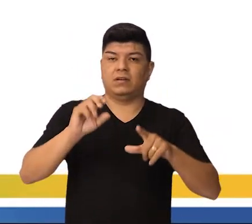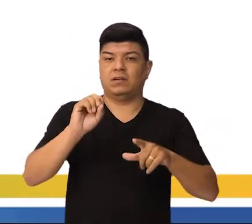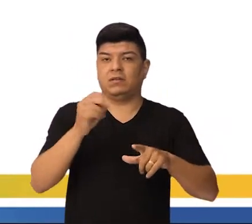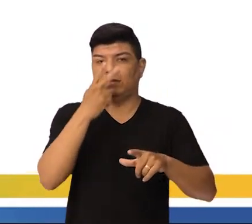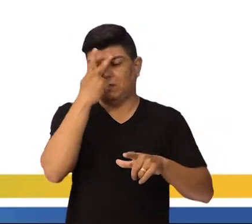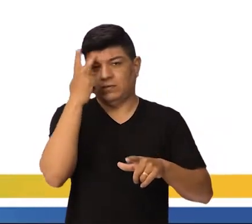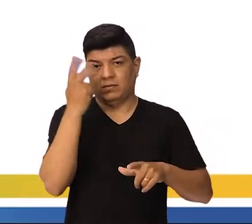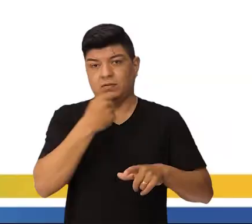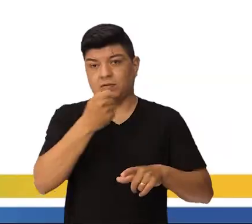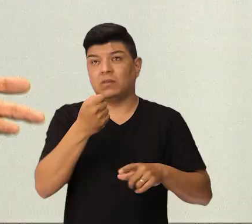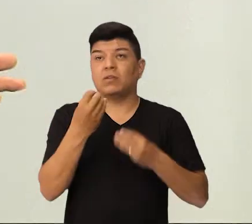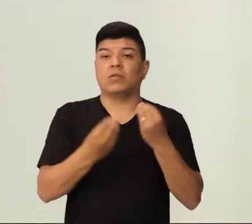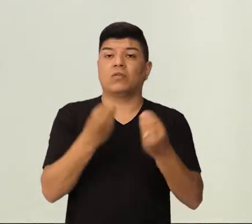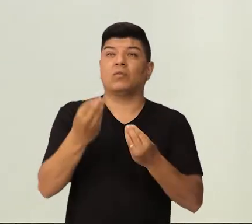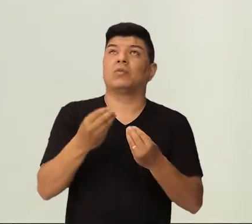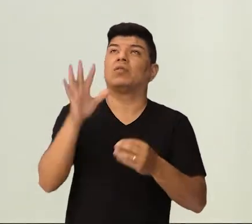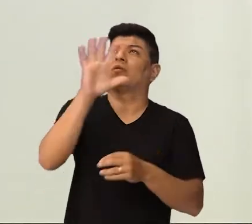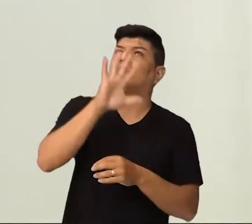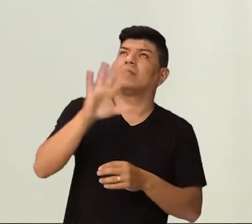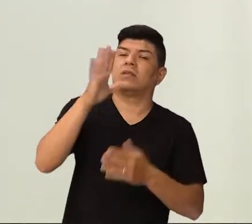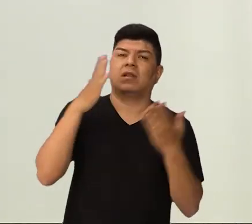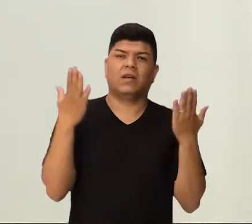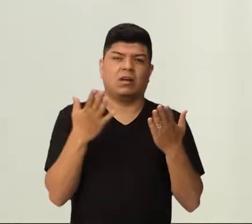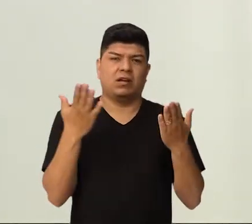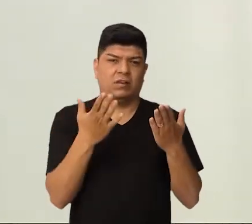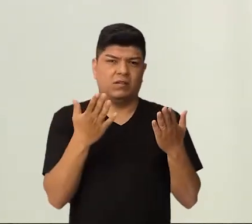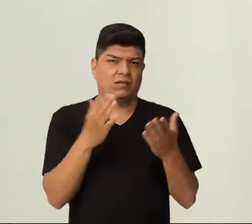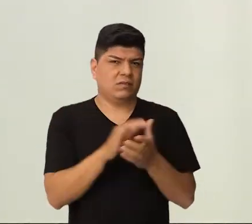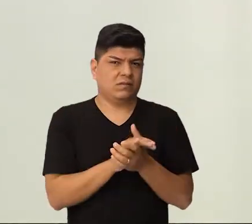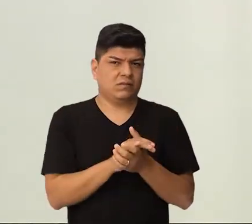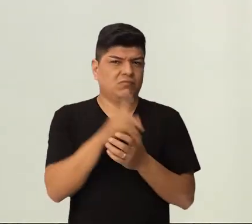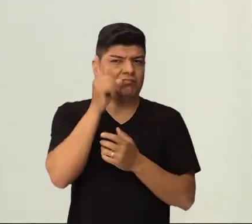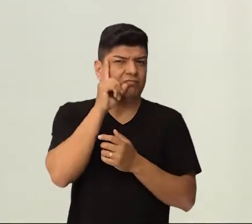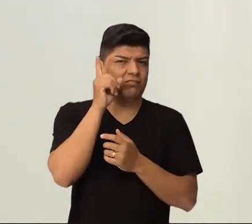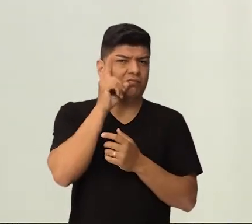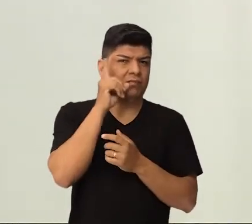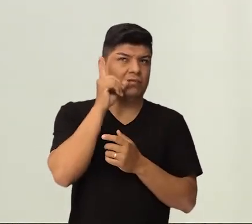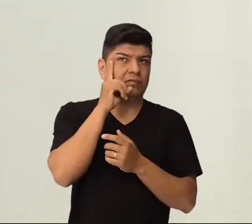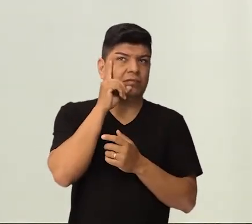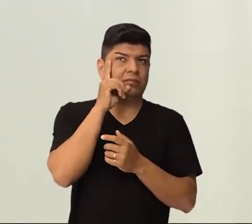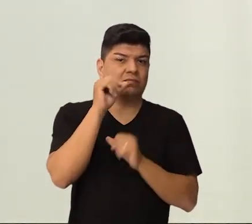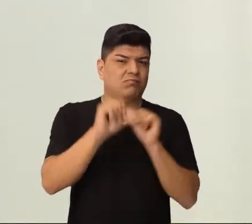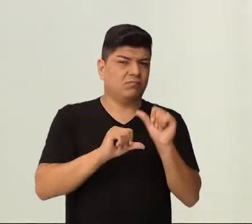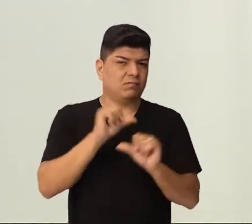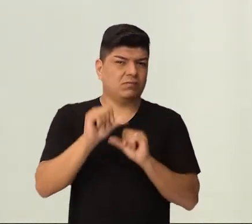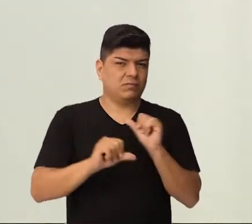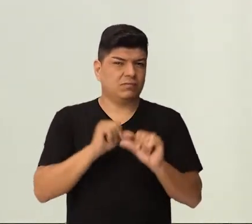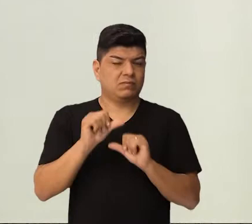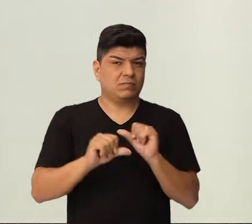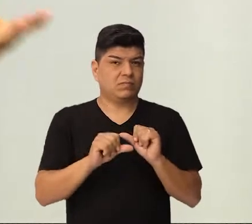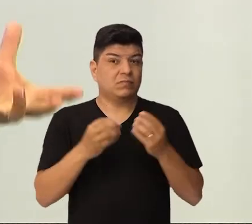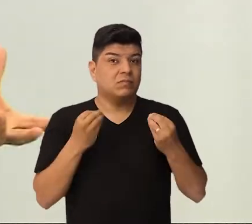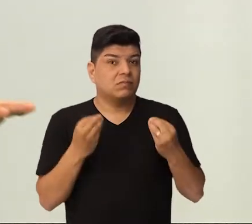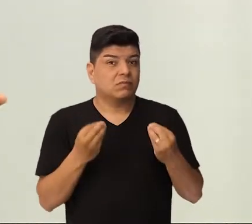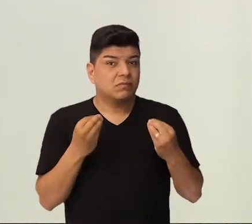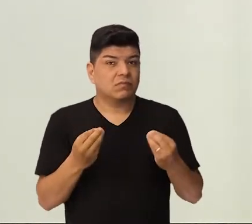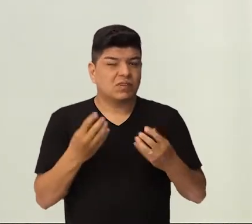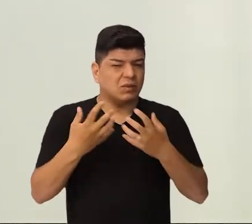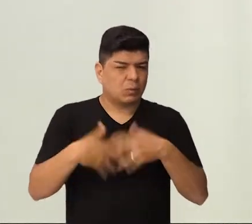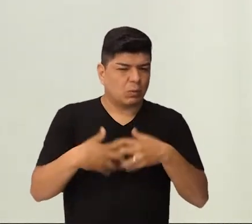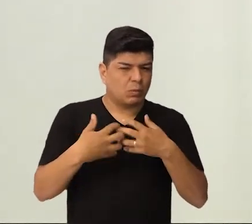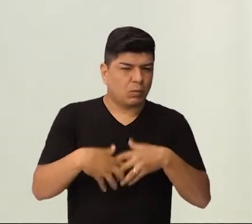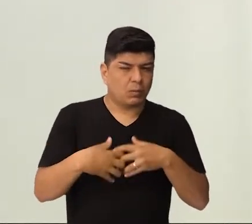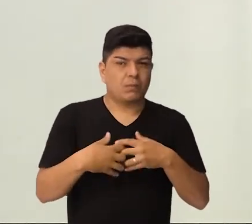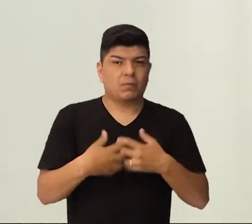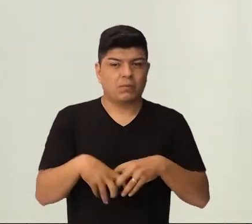digam, como é que está o clima hoje? Você já pensou se todos os dias o clima mudasse? Como seria a confusão,